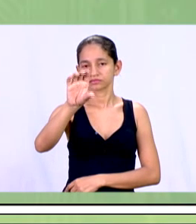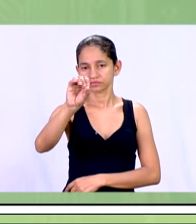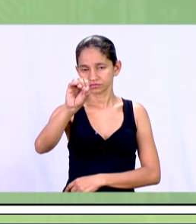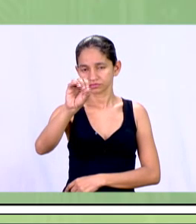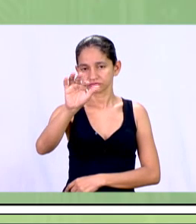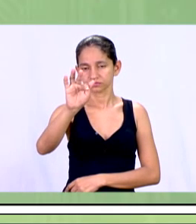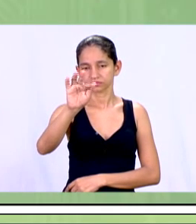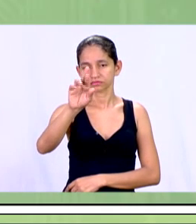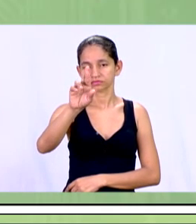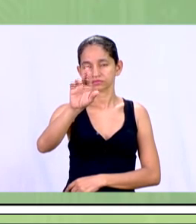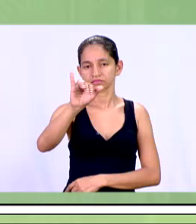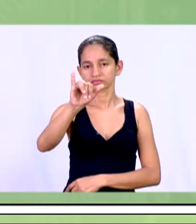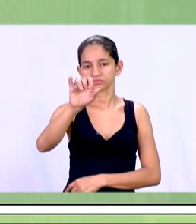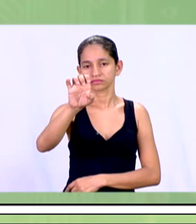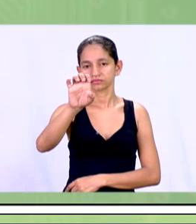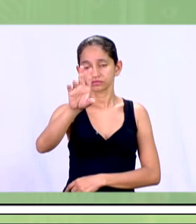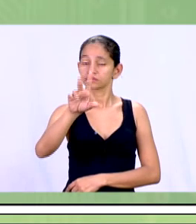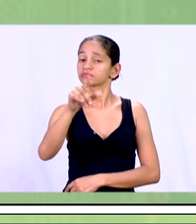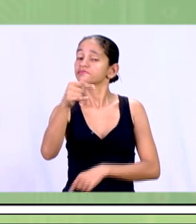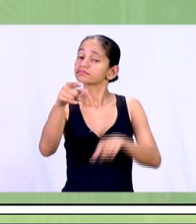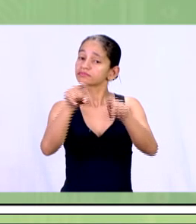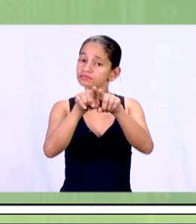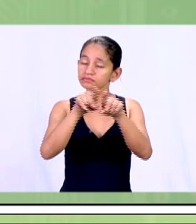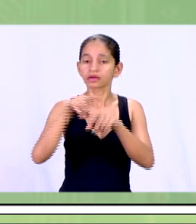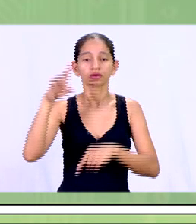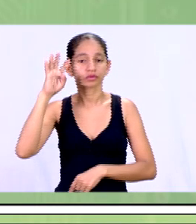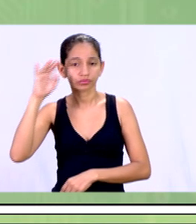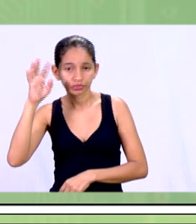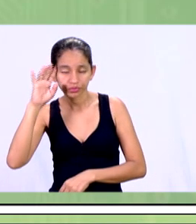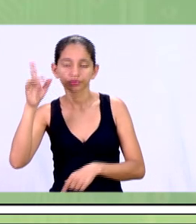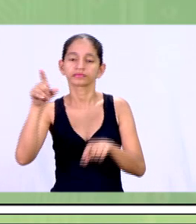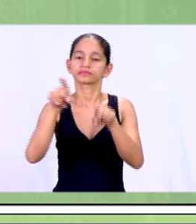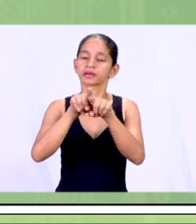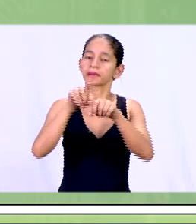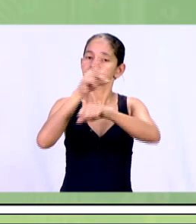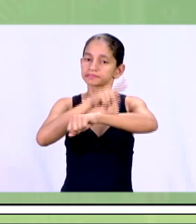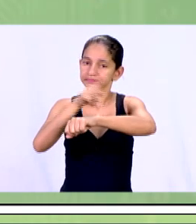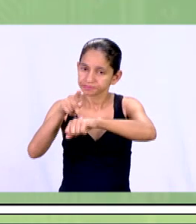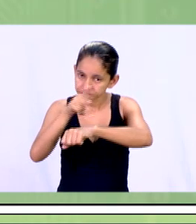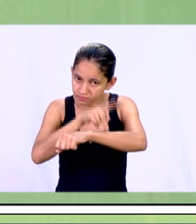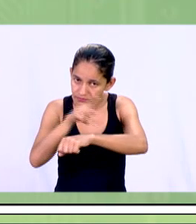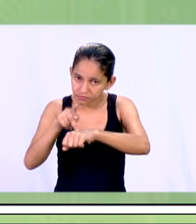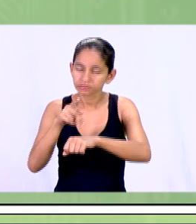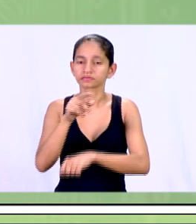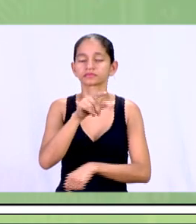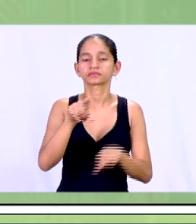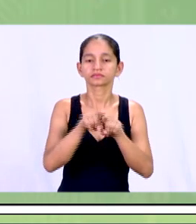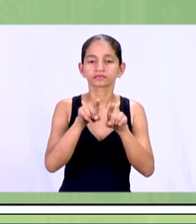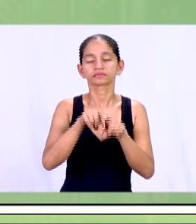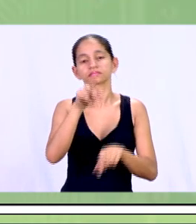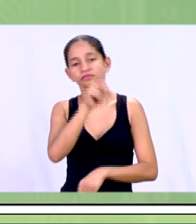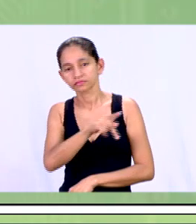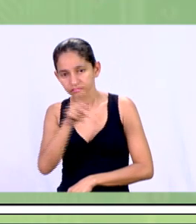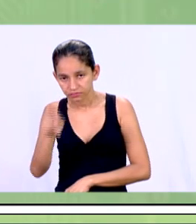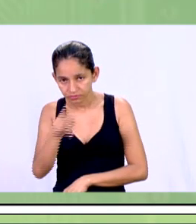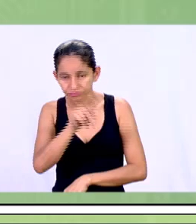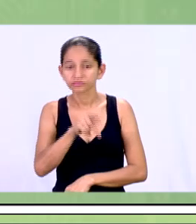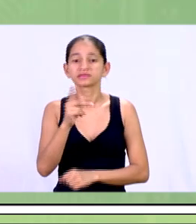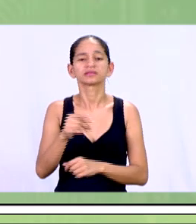grande pedagogo, um grande filósofo também, que desenvolveu uma